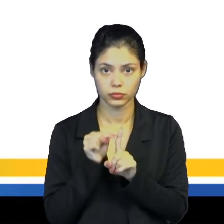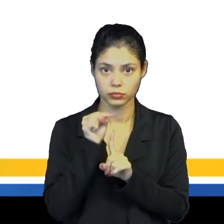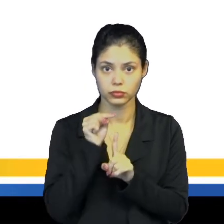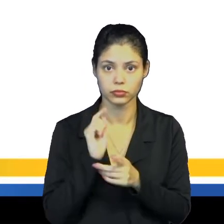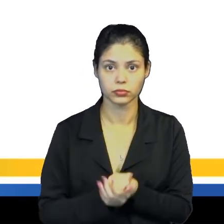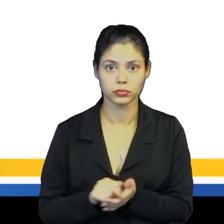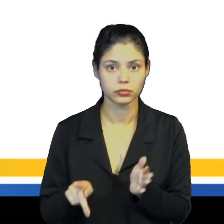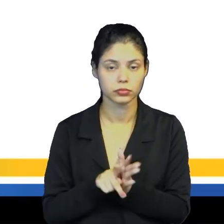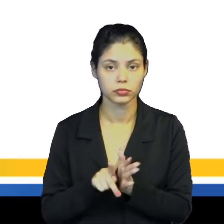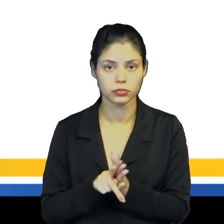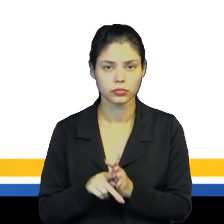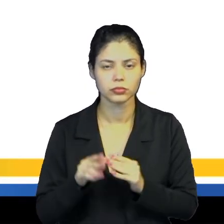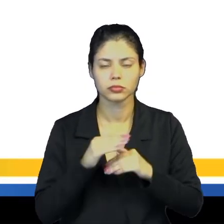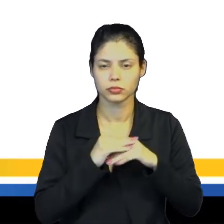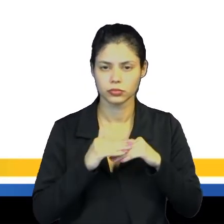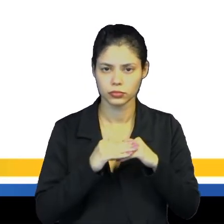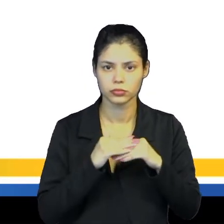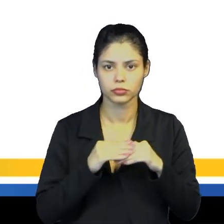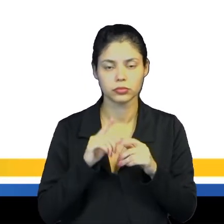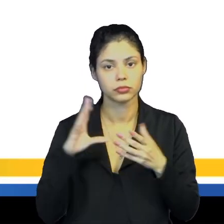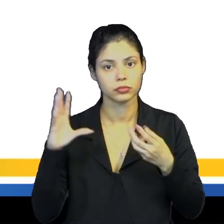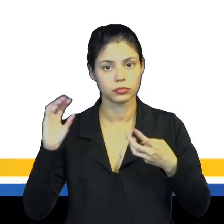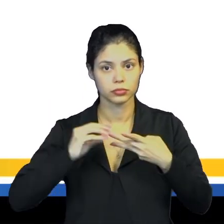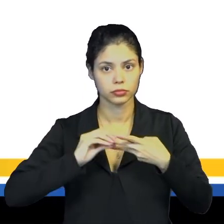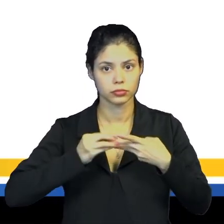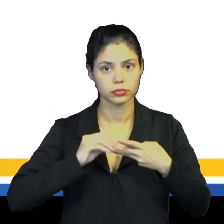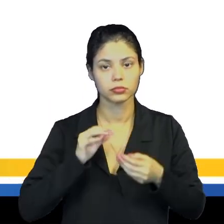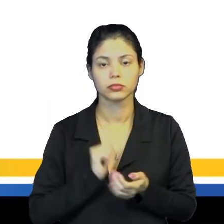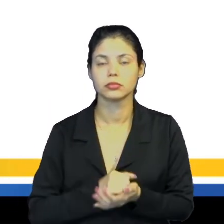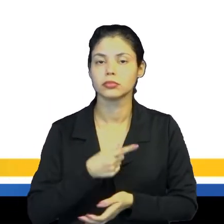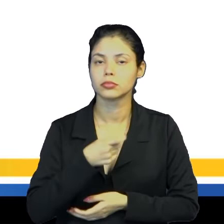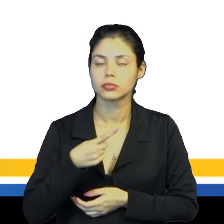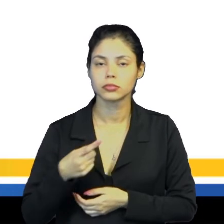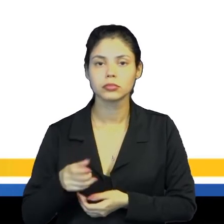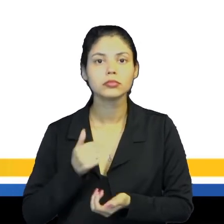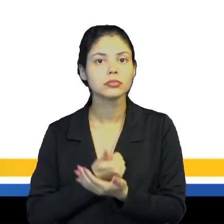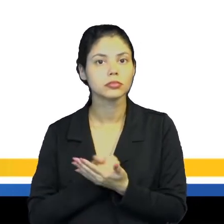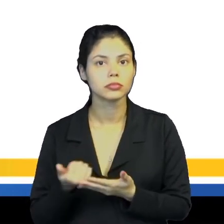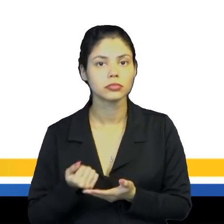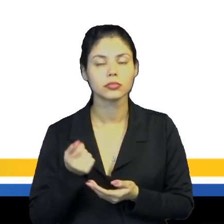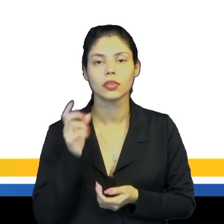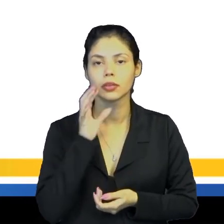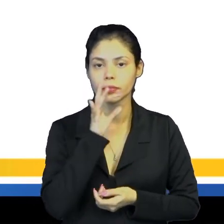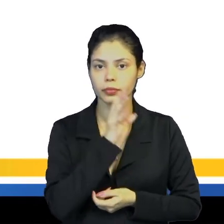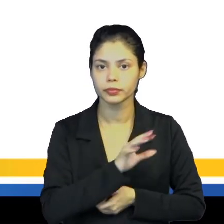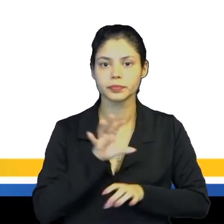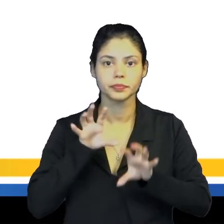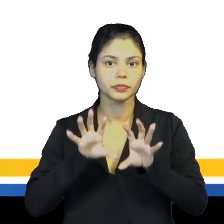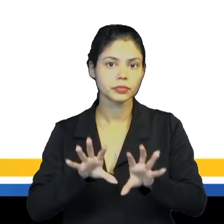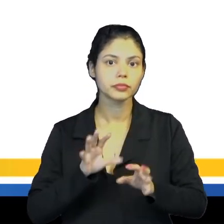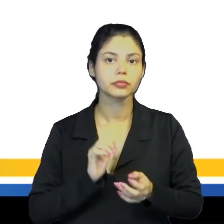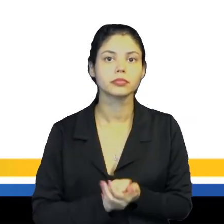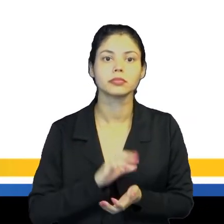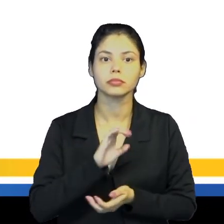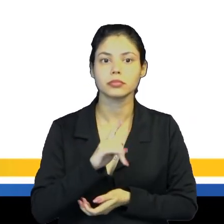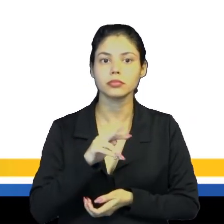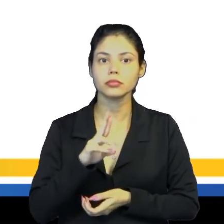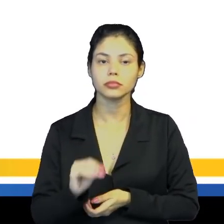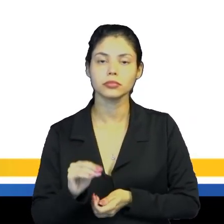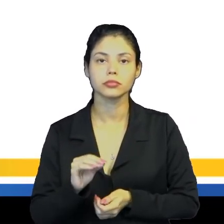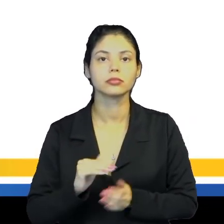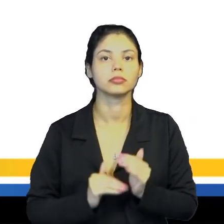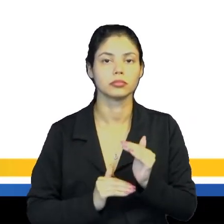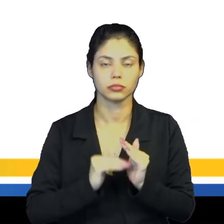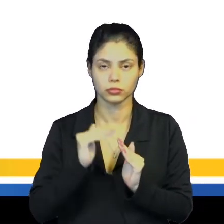temperatura, devido à sensibilidade das células que dão origem aos gametas à ação do calor. Desse modo, o escroto